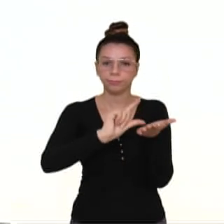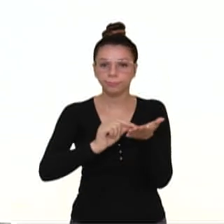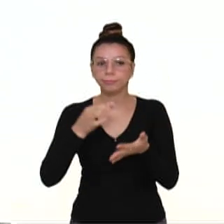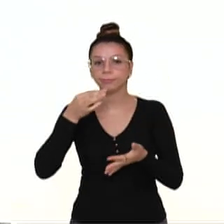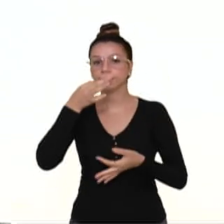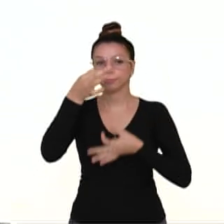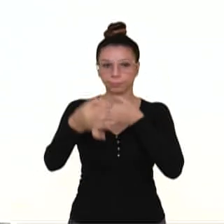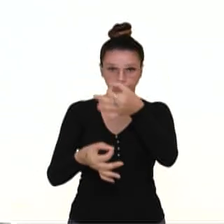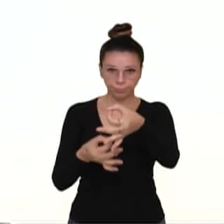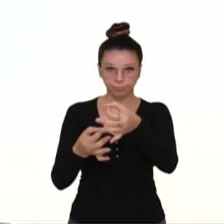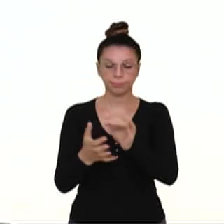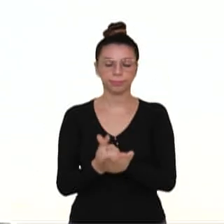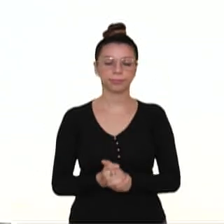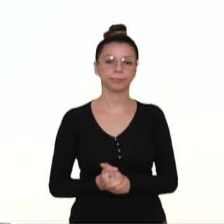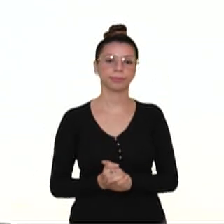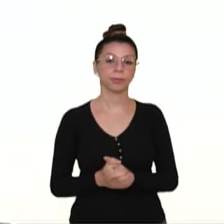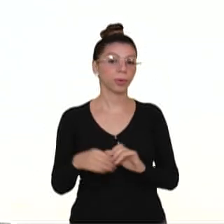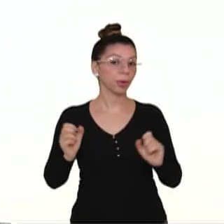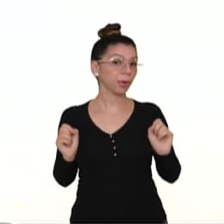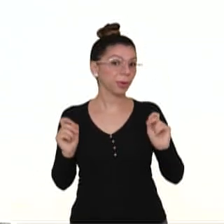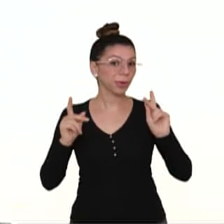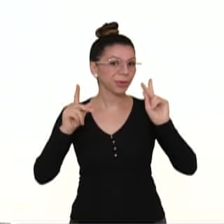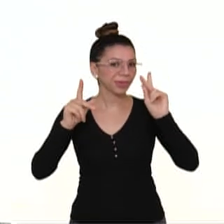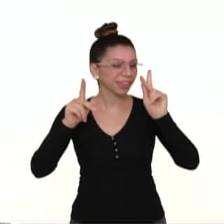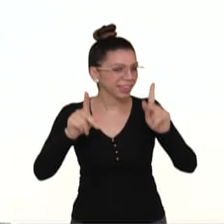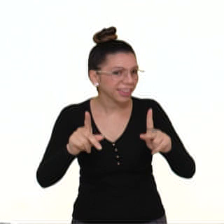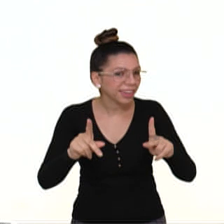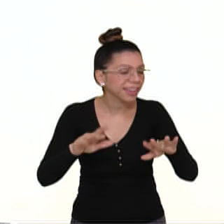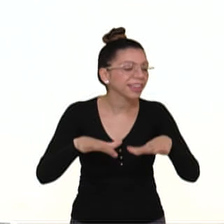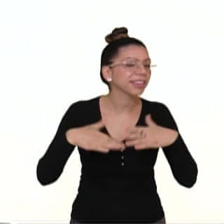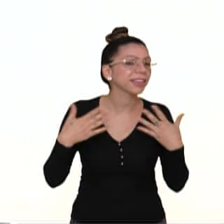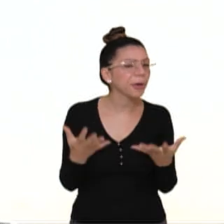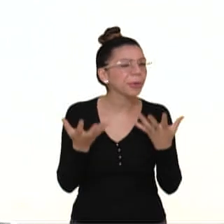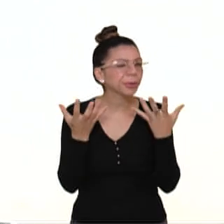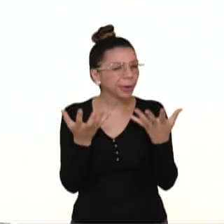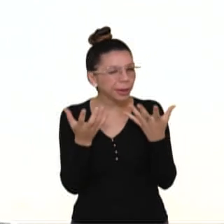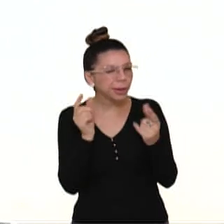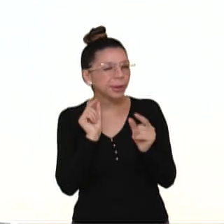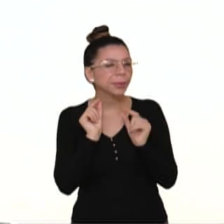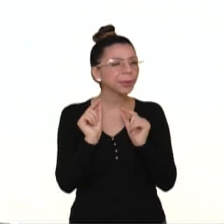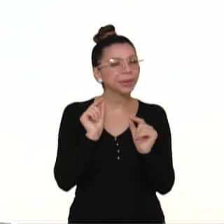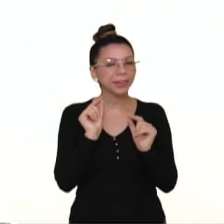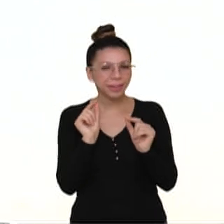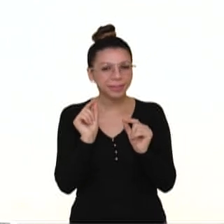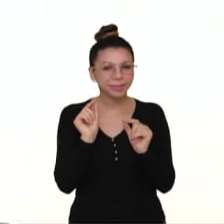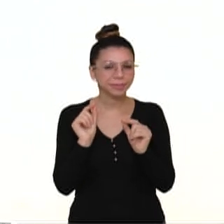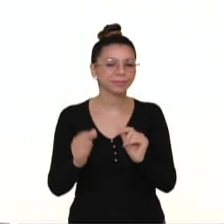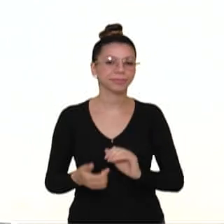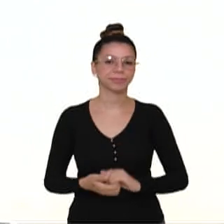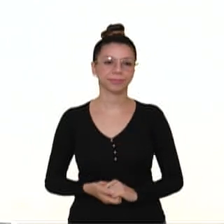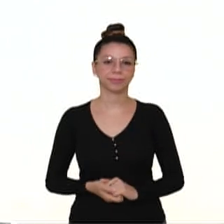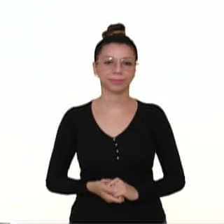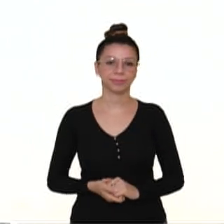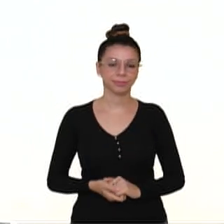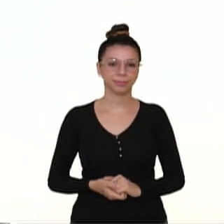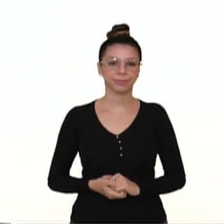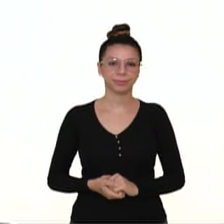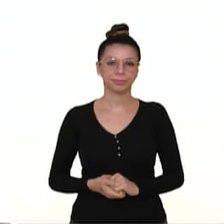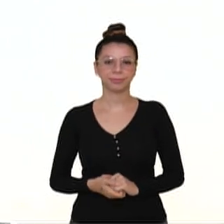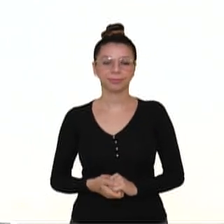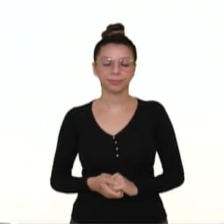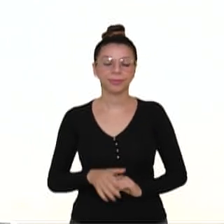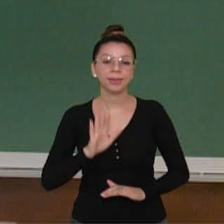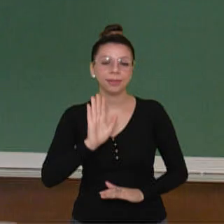opinião. Muito bem, turminha. Eu queria ver com vocês se vocês já